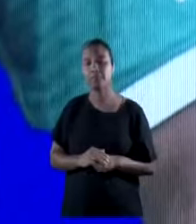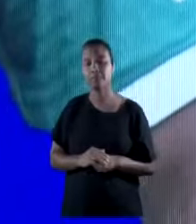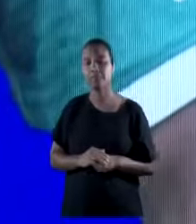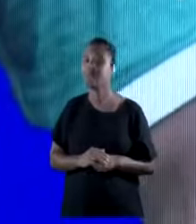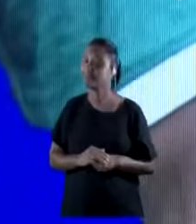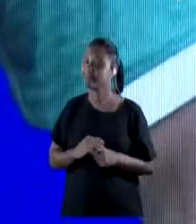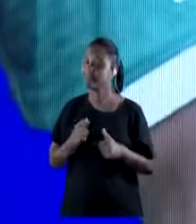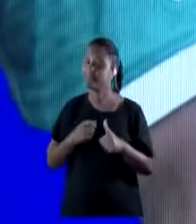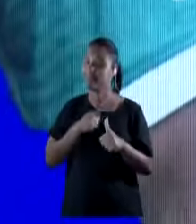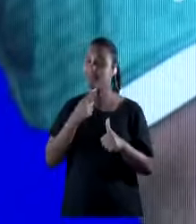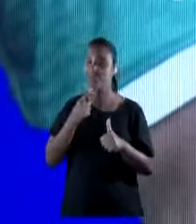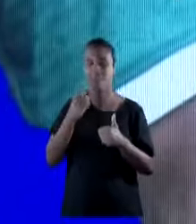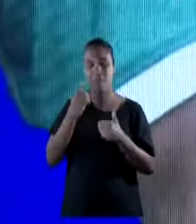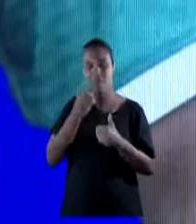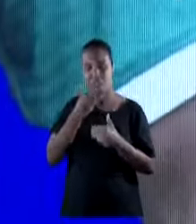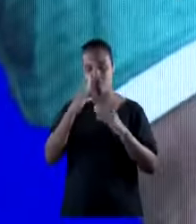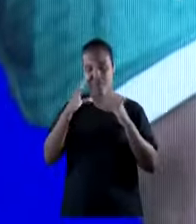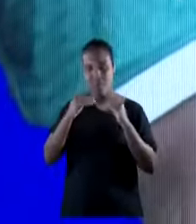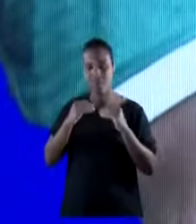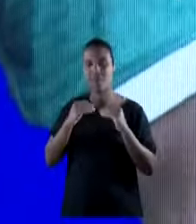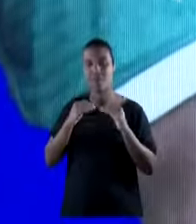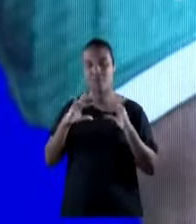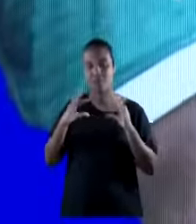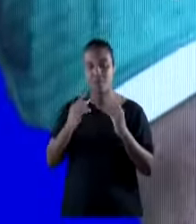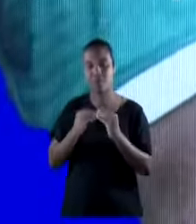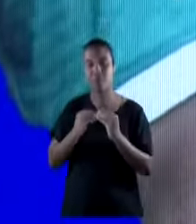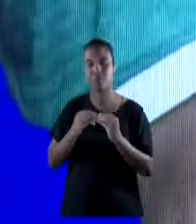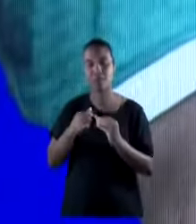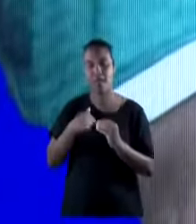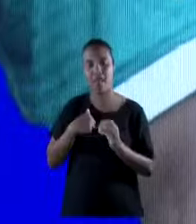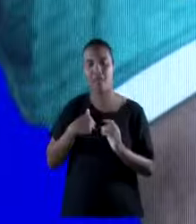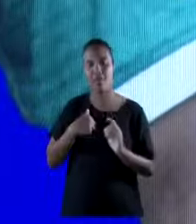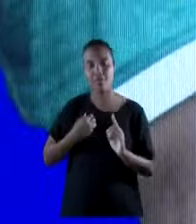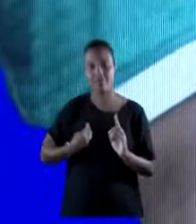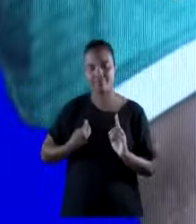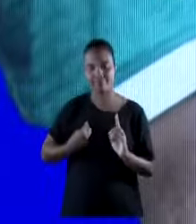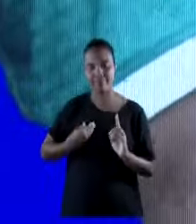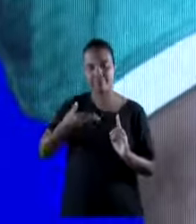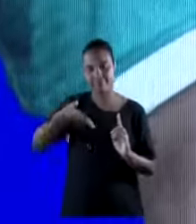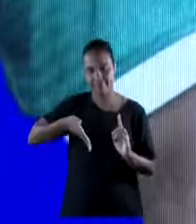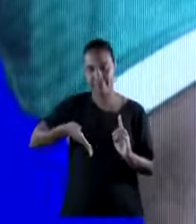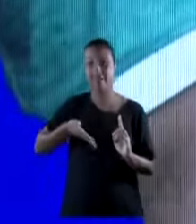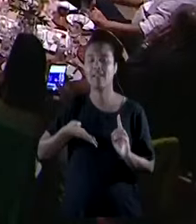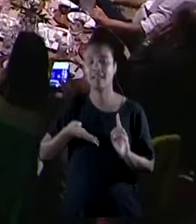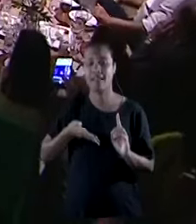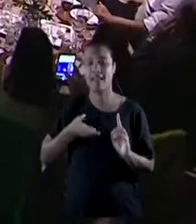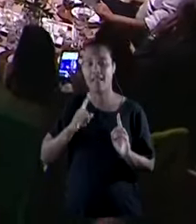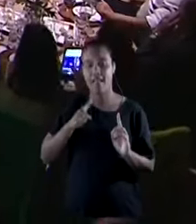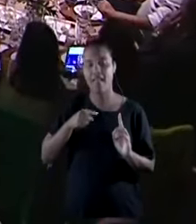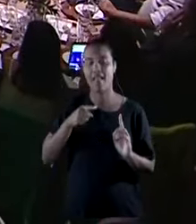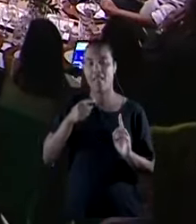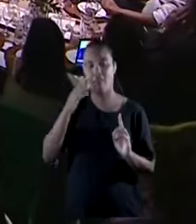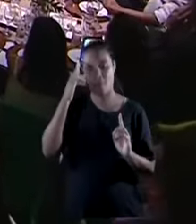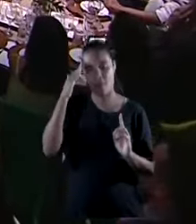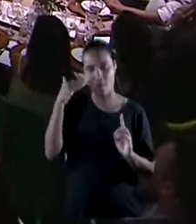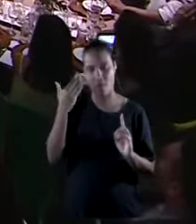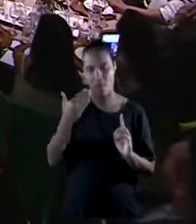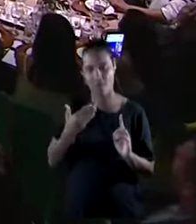Primeiramente, boa noite a todos. Tá aqui é um privilégio para mim. Ano passado, pude estar vendo da